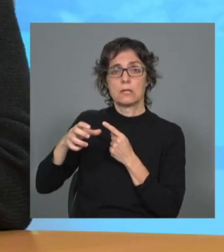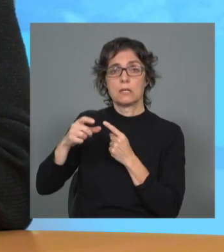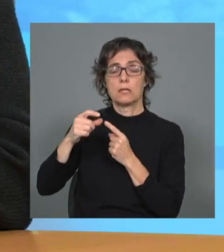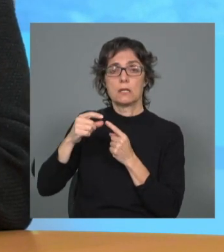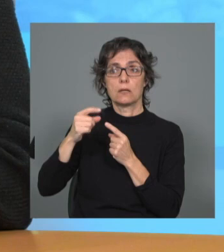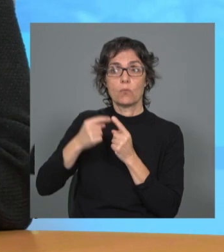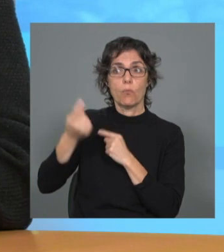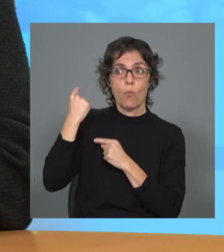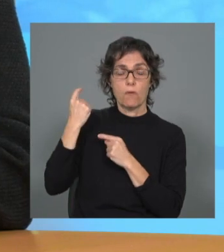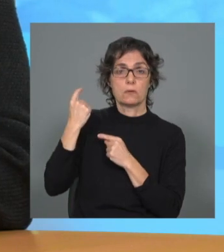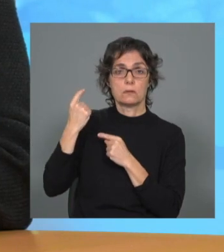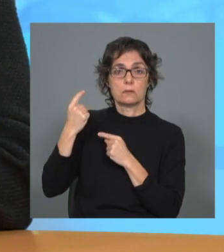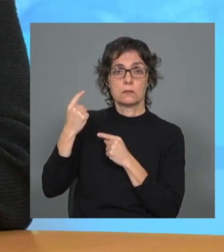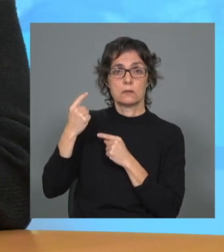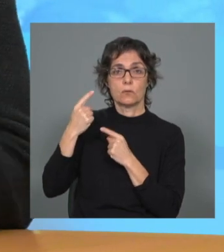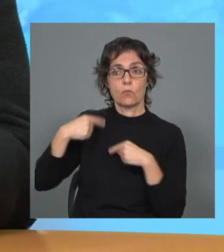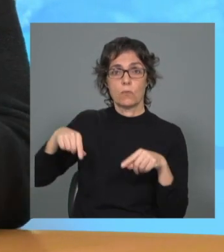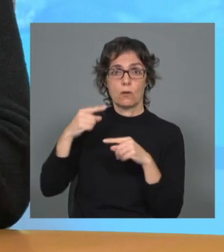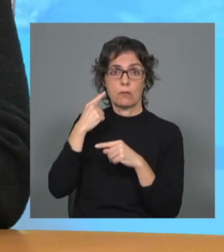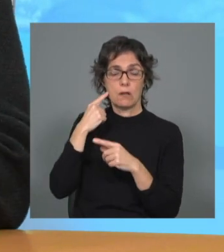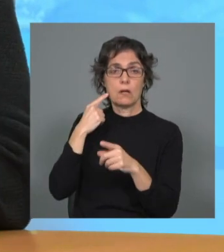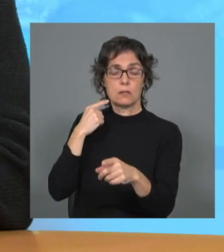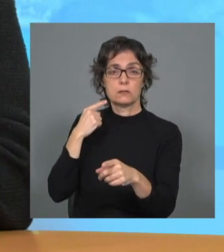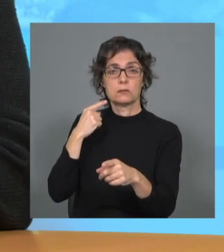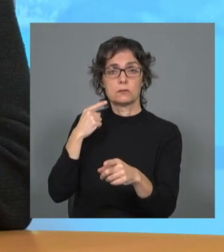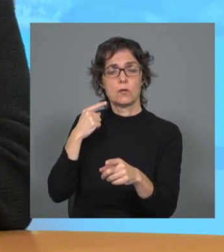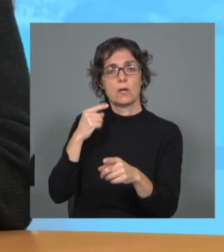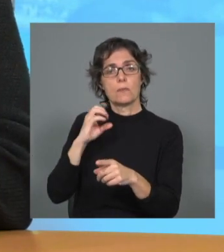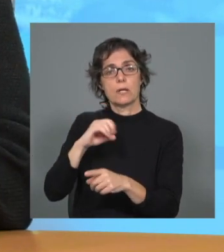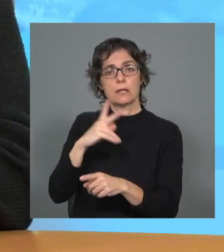ainda ontem houve uma reunião